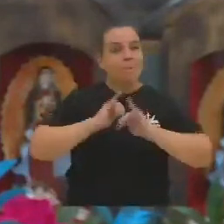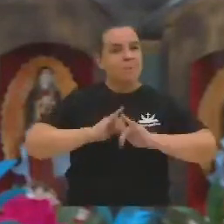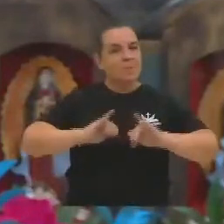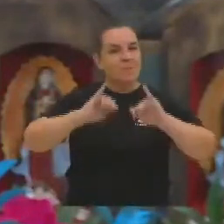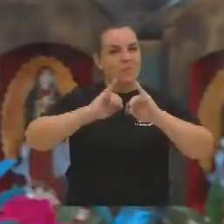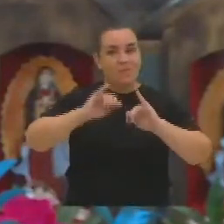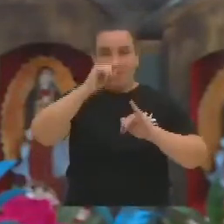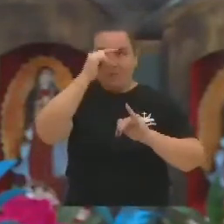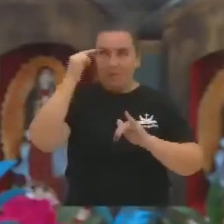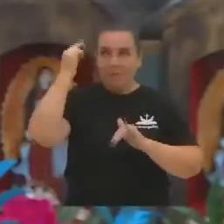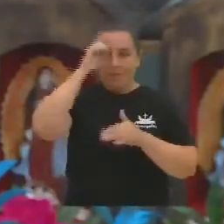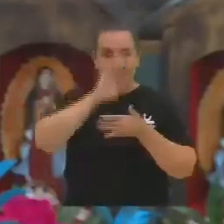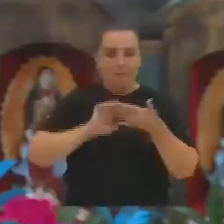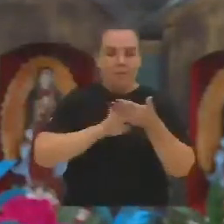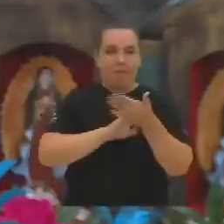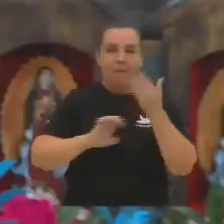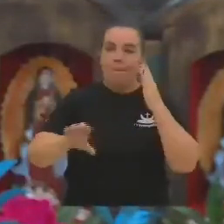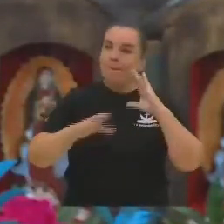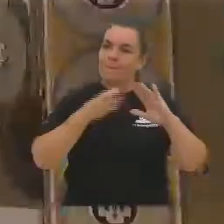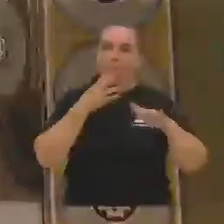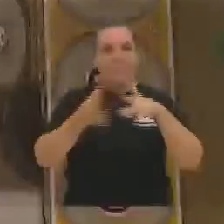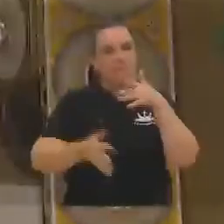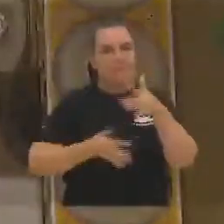Aclamemos o Santo Evangelho cantando.